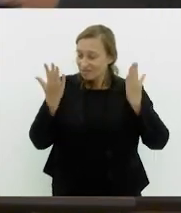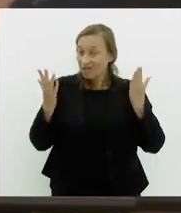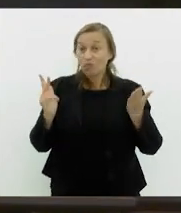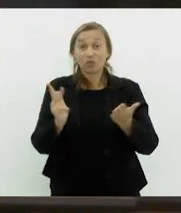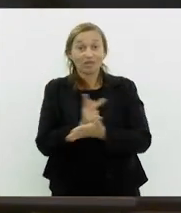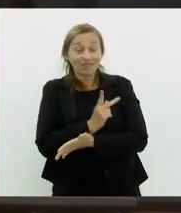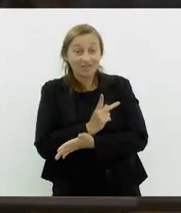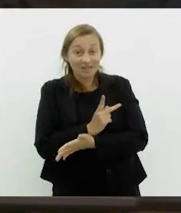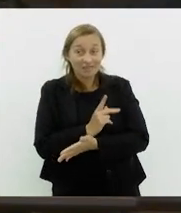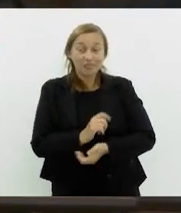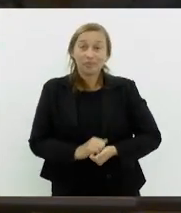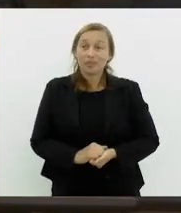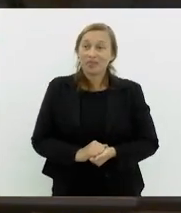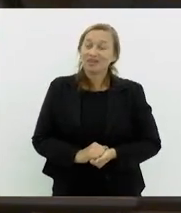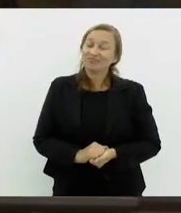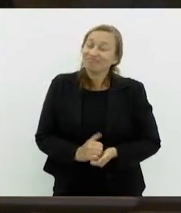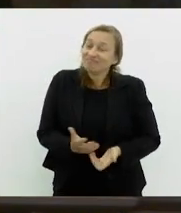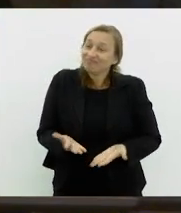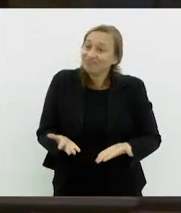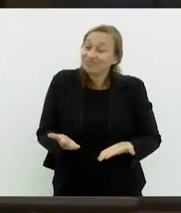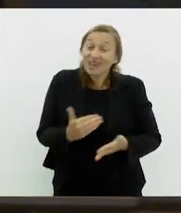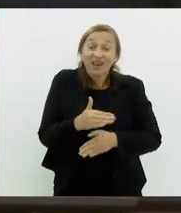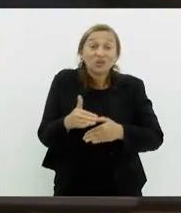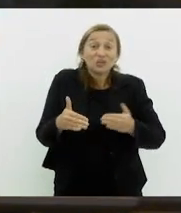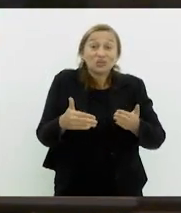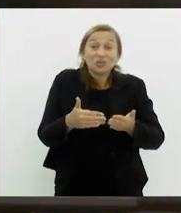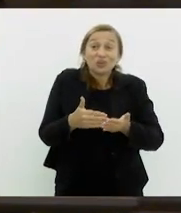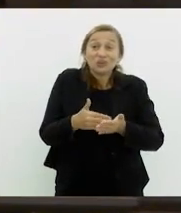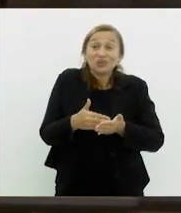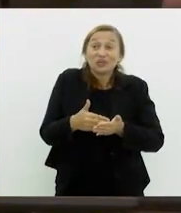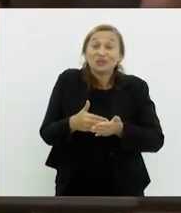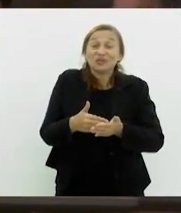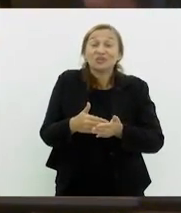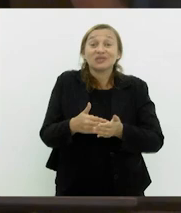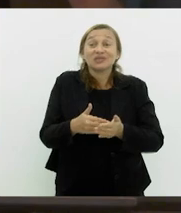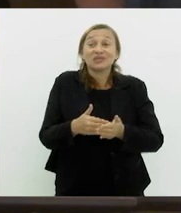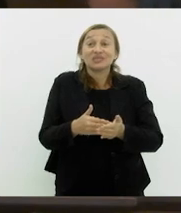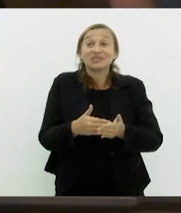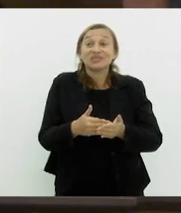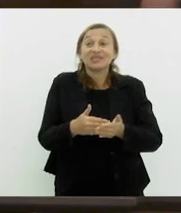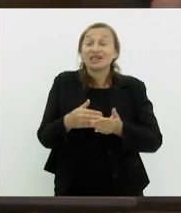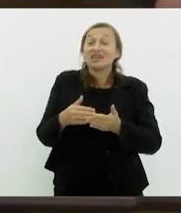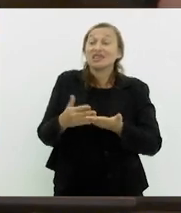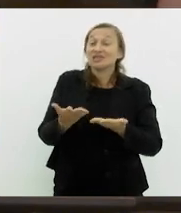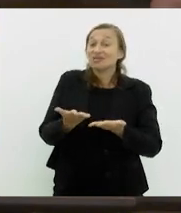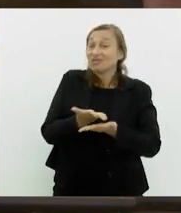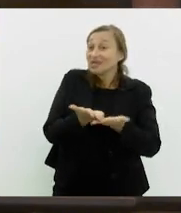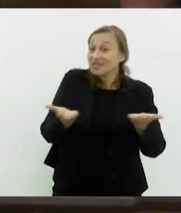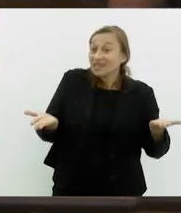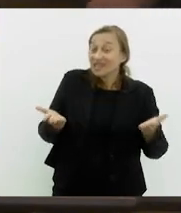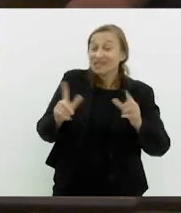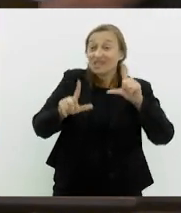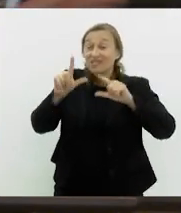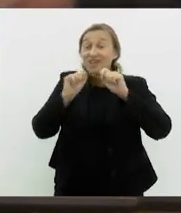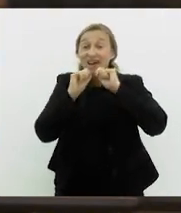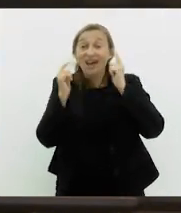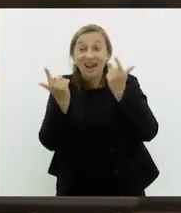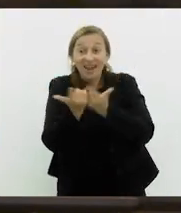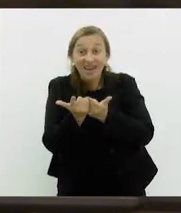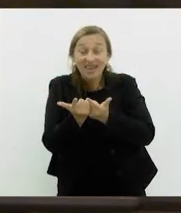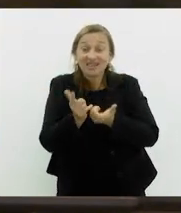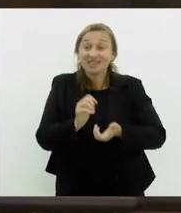acontecer, e a todos do cerimonial, TV Alerj, os